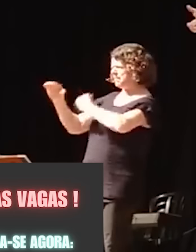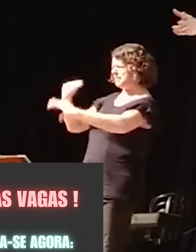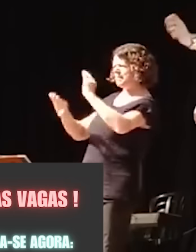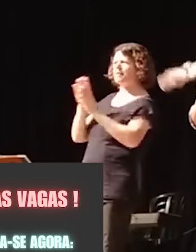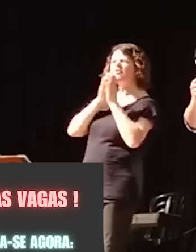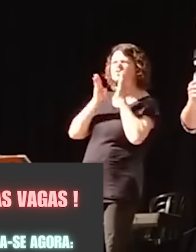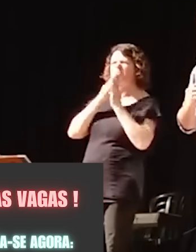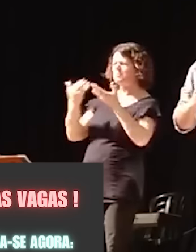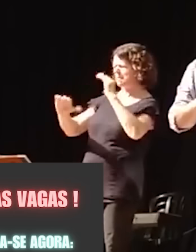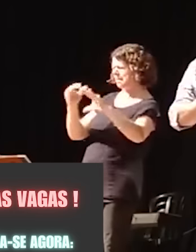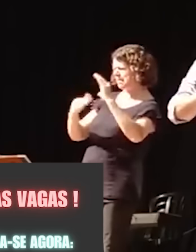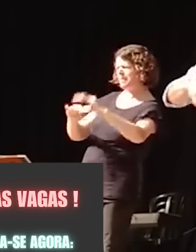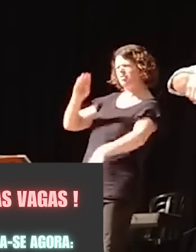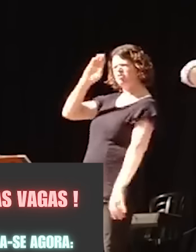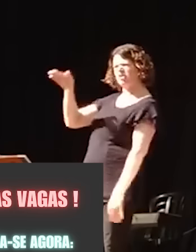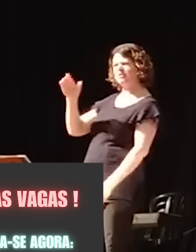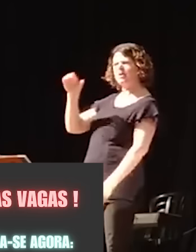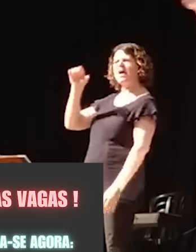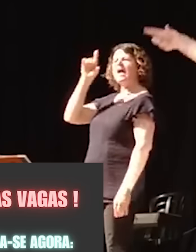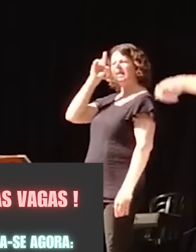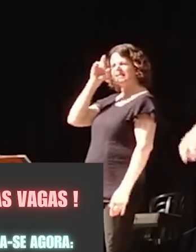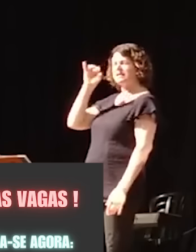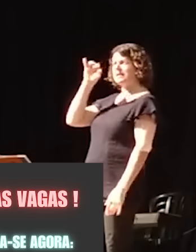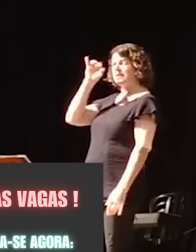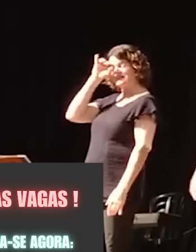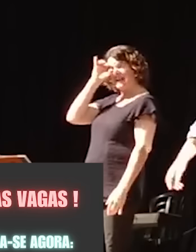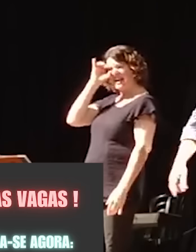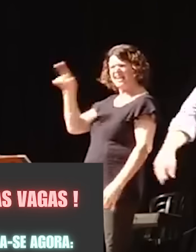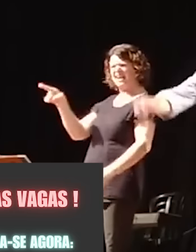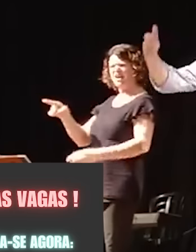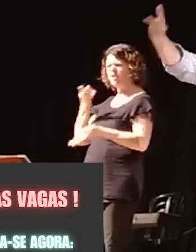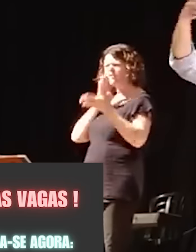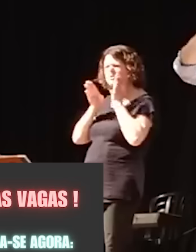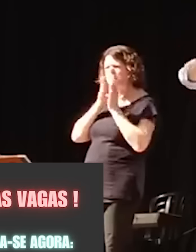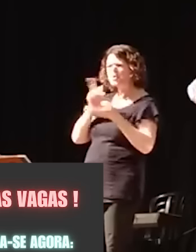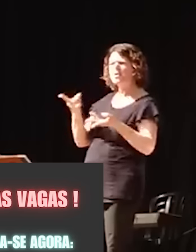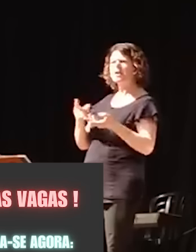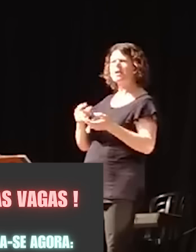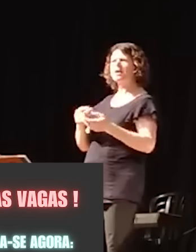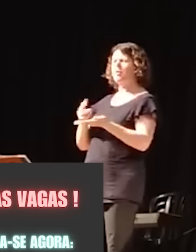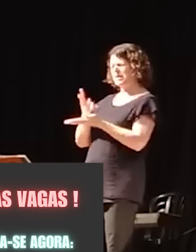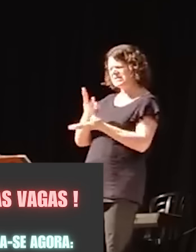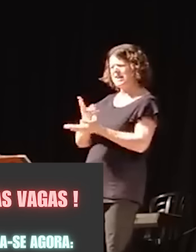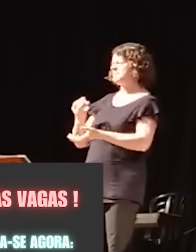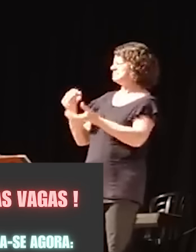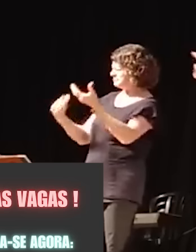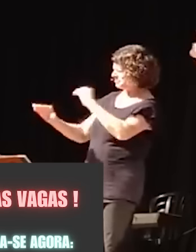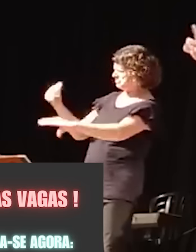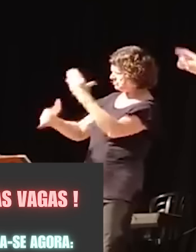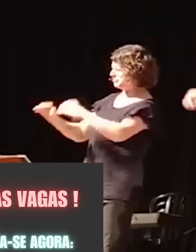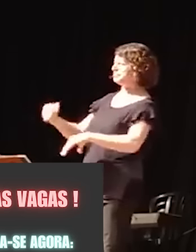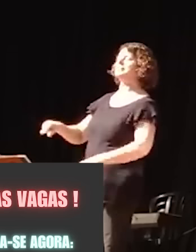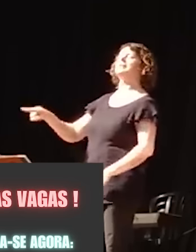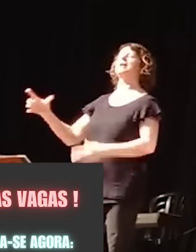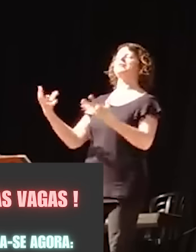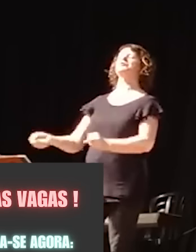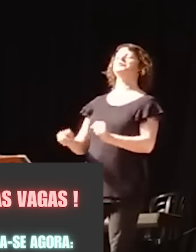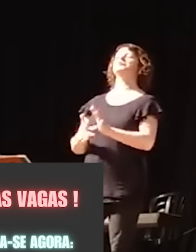eu mandei em direto no Instagram eu peguei no grupo de de de de WhatsApp e ele se converteu isso não é